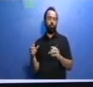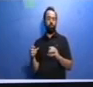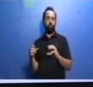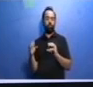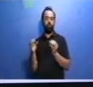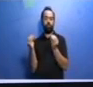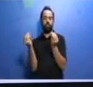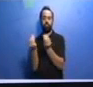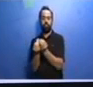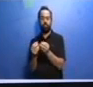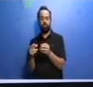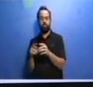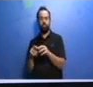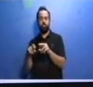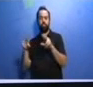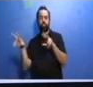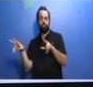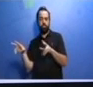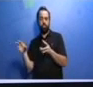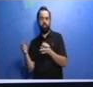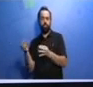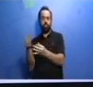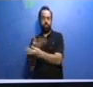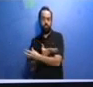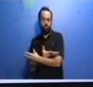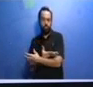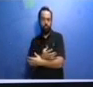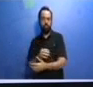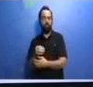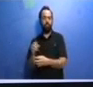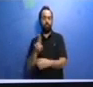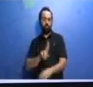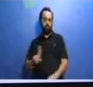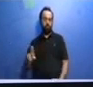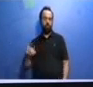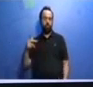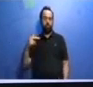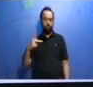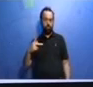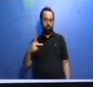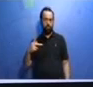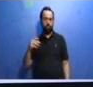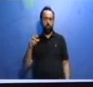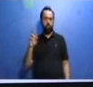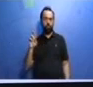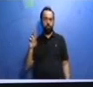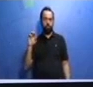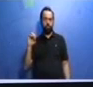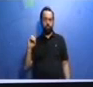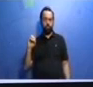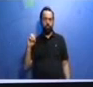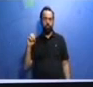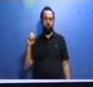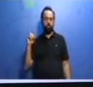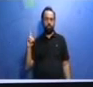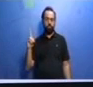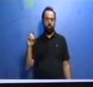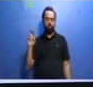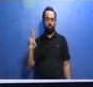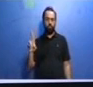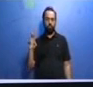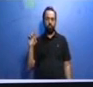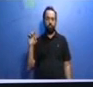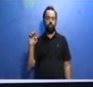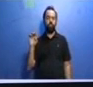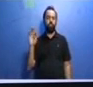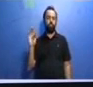formação do produto, que é a substância final que se formou. Então nós temos os reagentes e os produtos. Aqui no exemplo